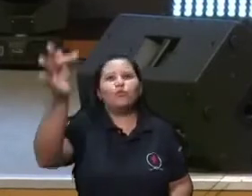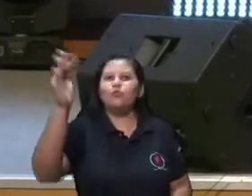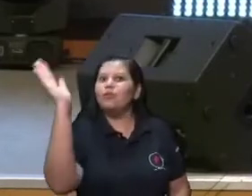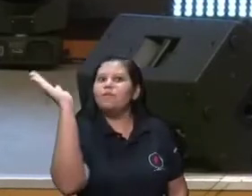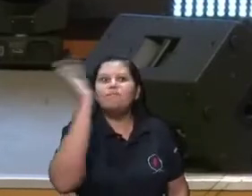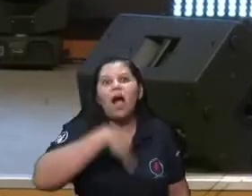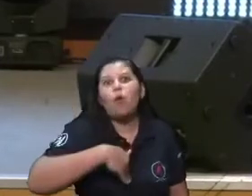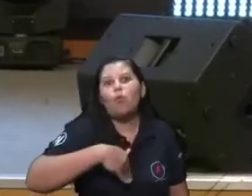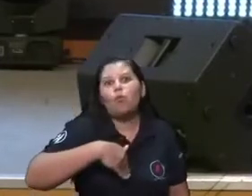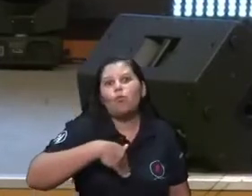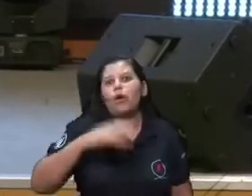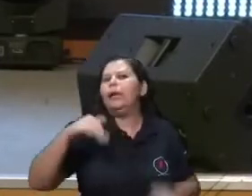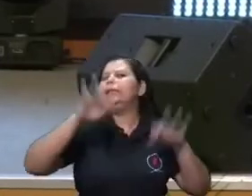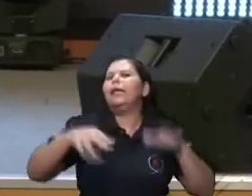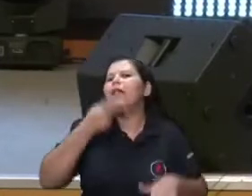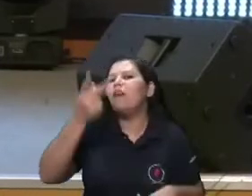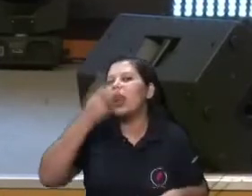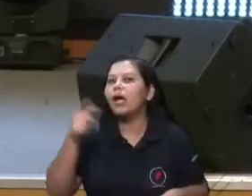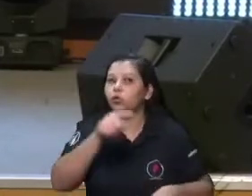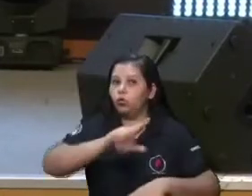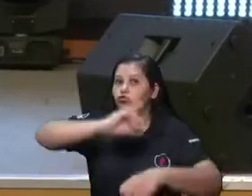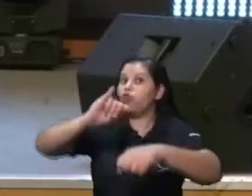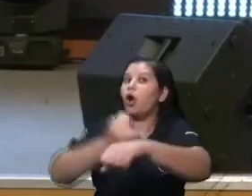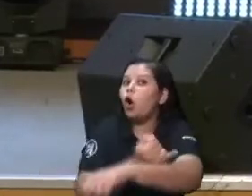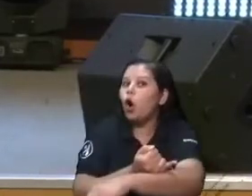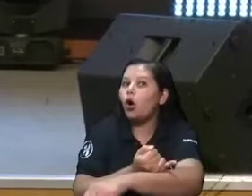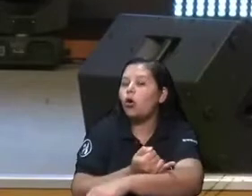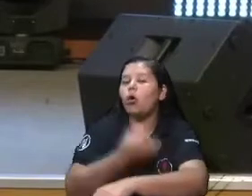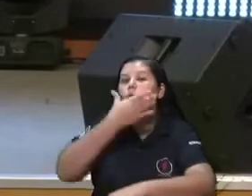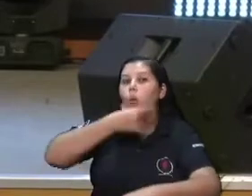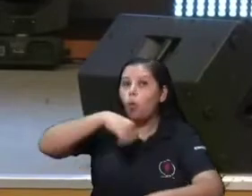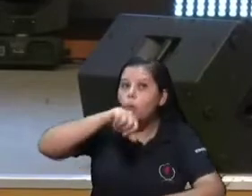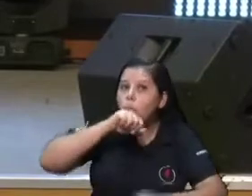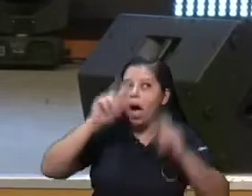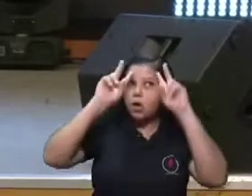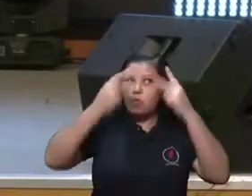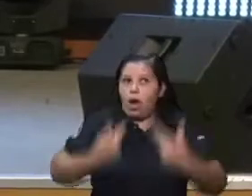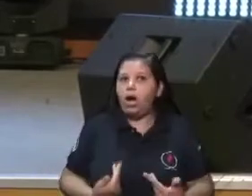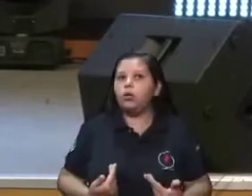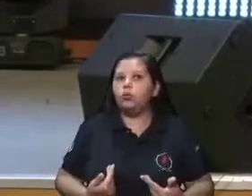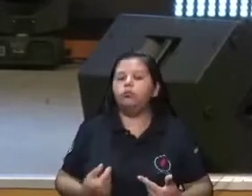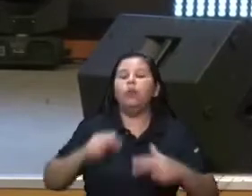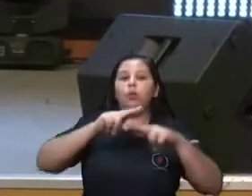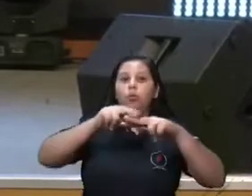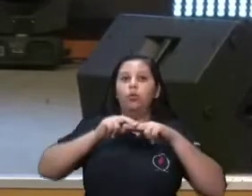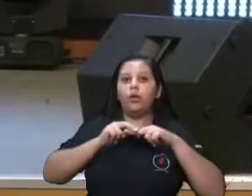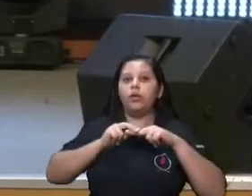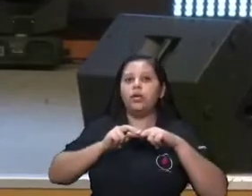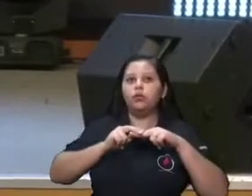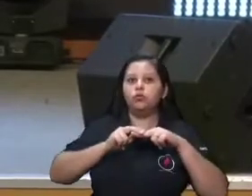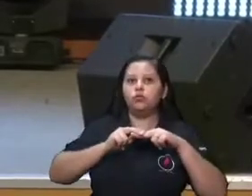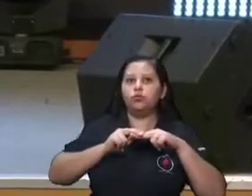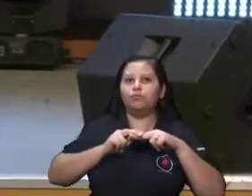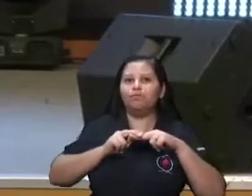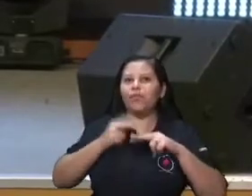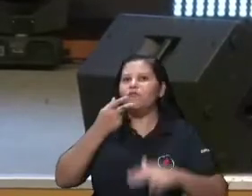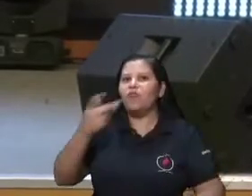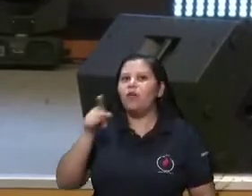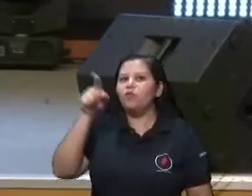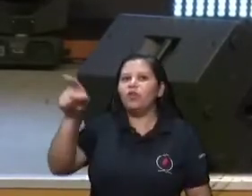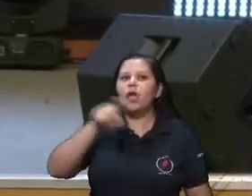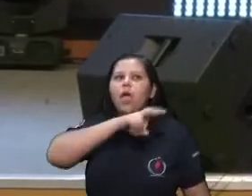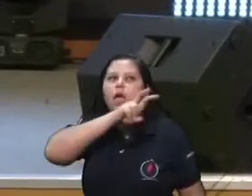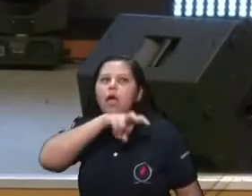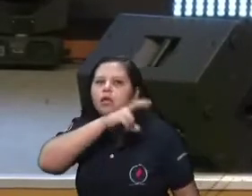isso? Jacó, Israel, o pai natural. Por isso eu te chamo de serpente.